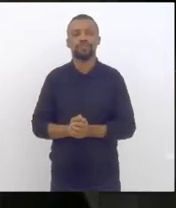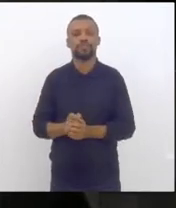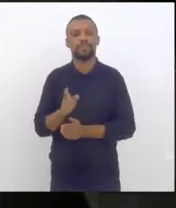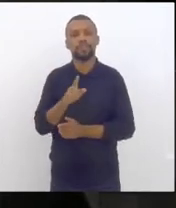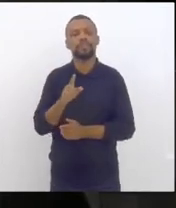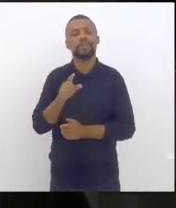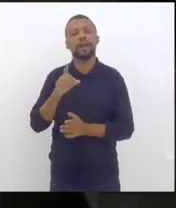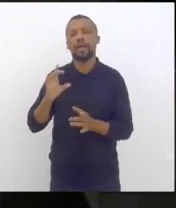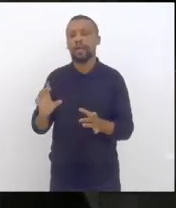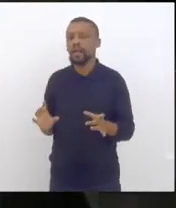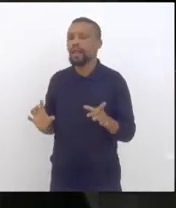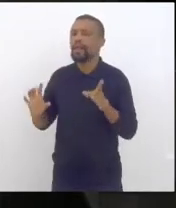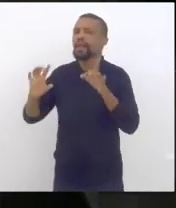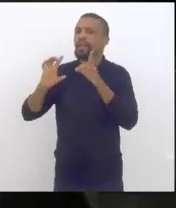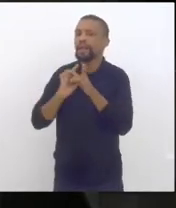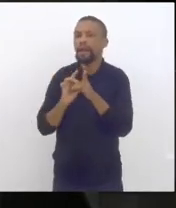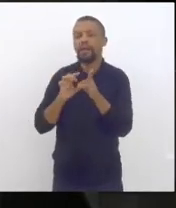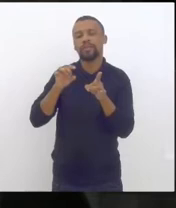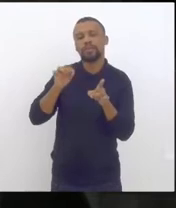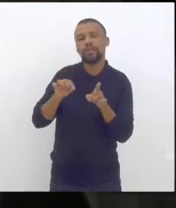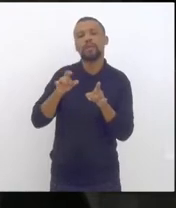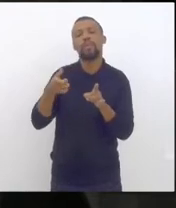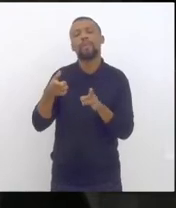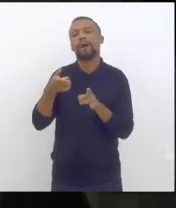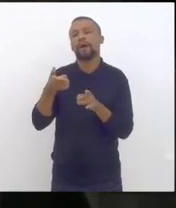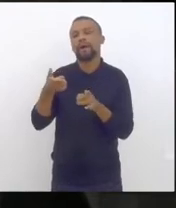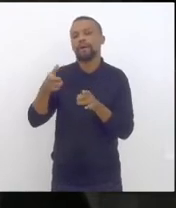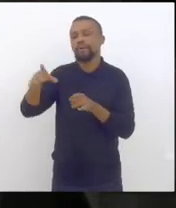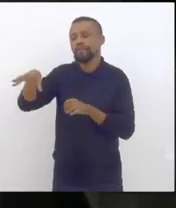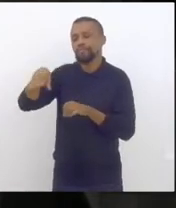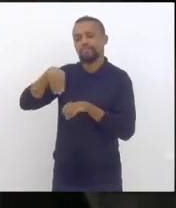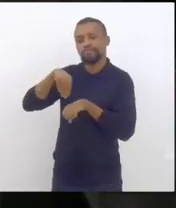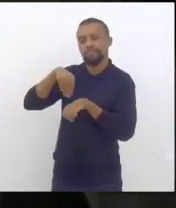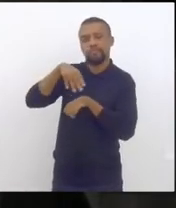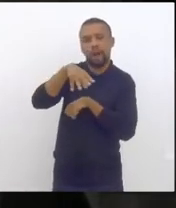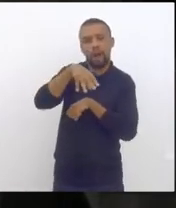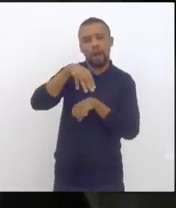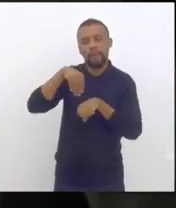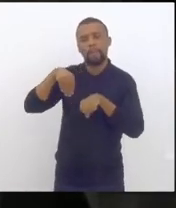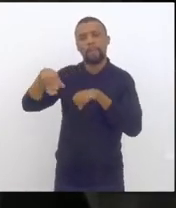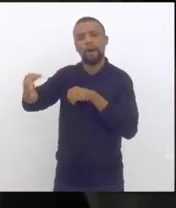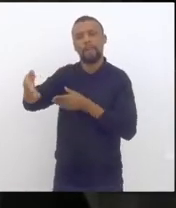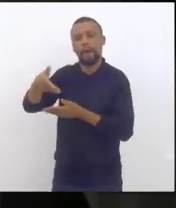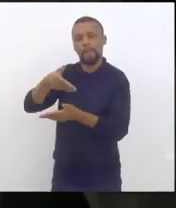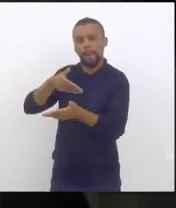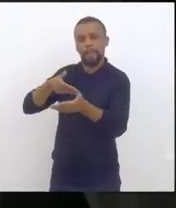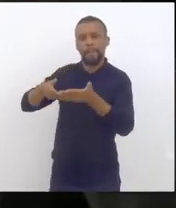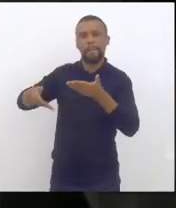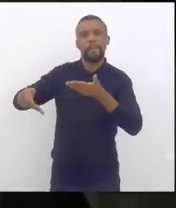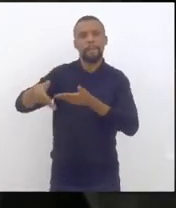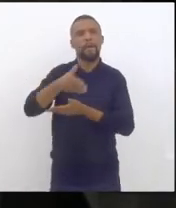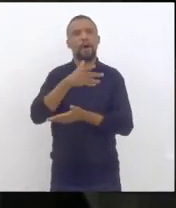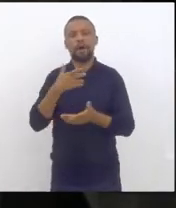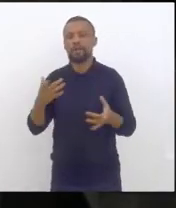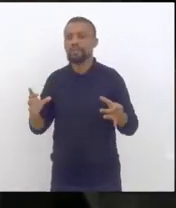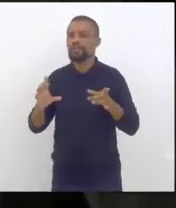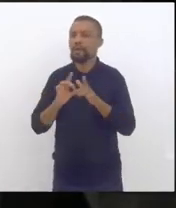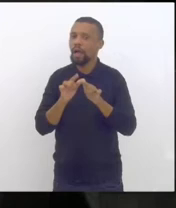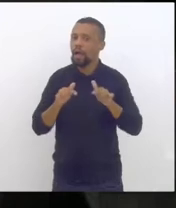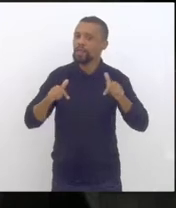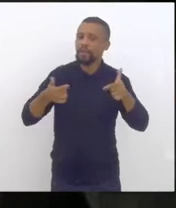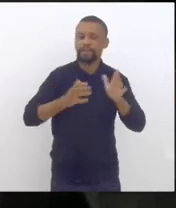que é produto de uma interlocução feita por meio da frente parlamentar